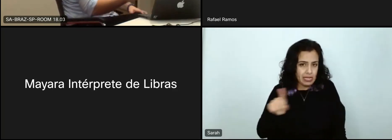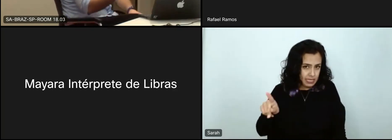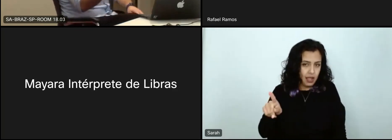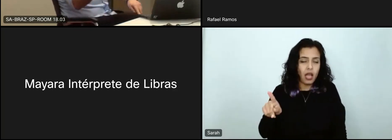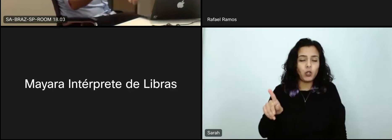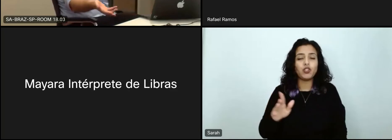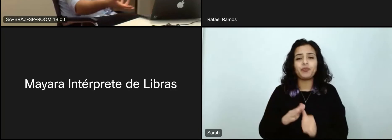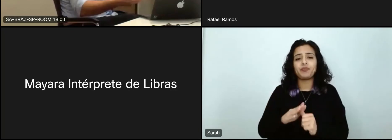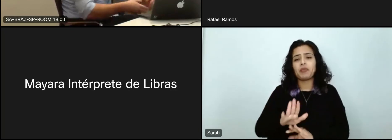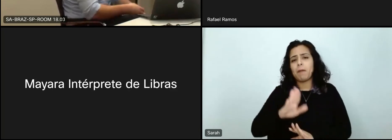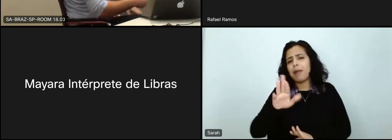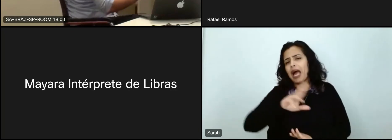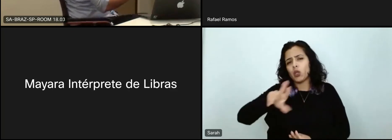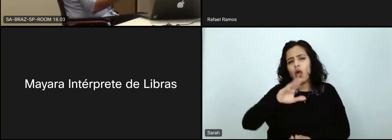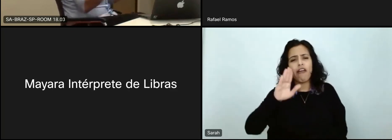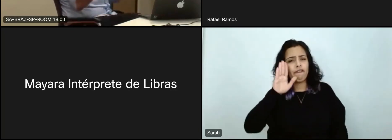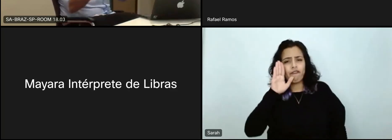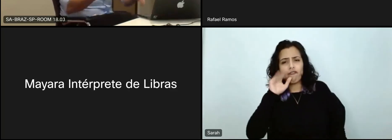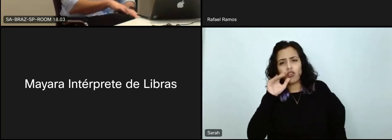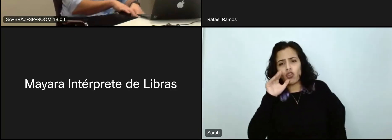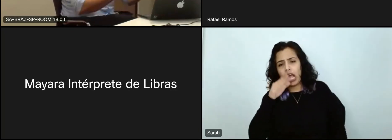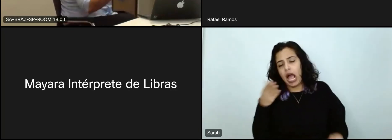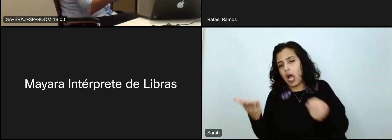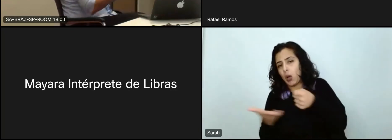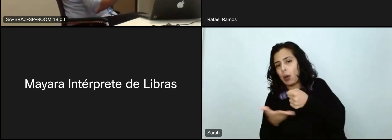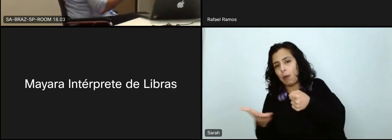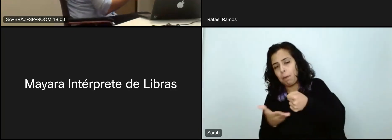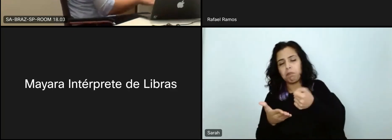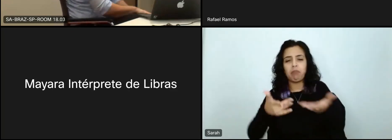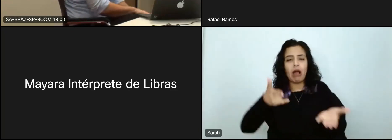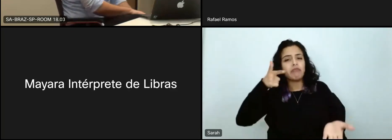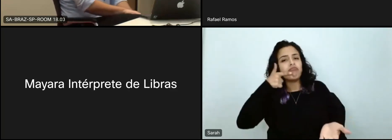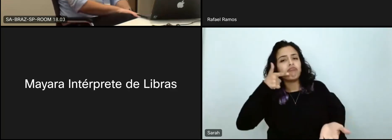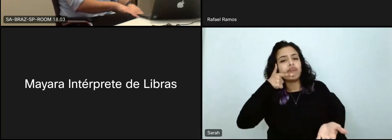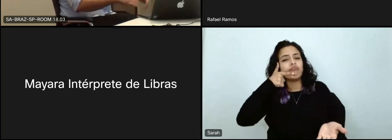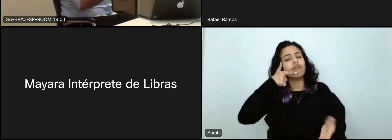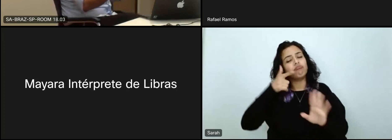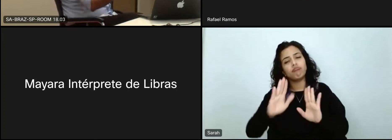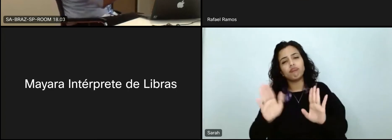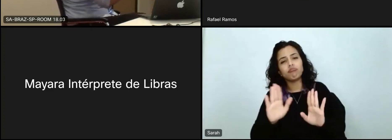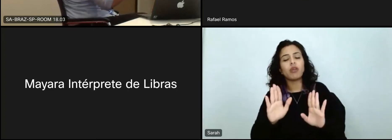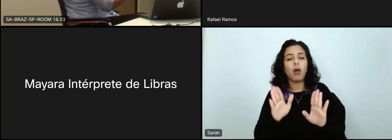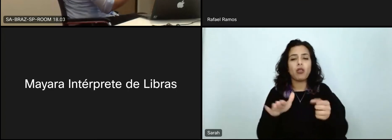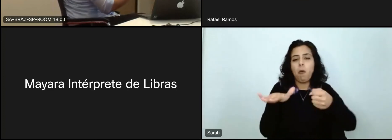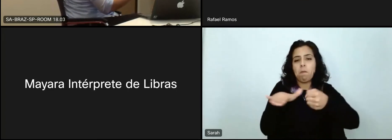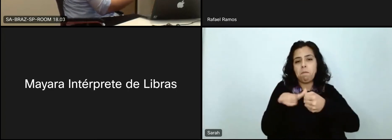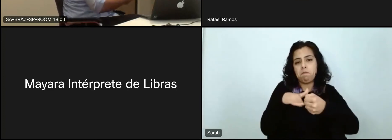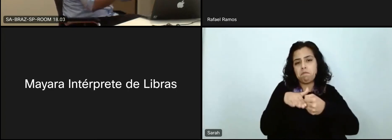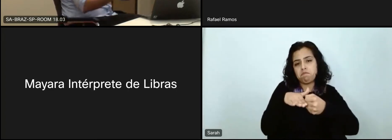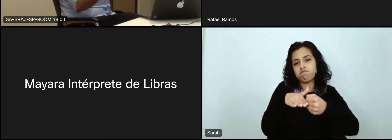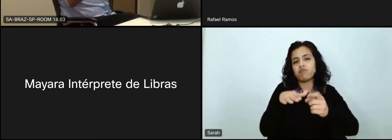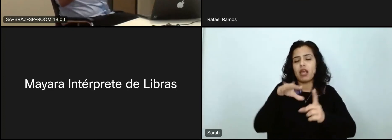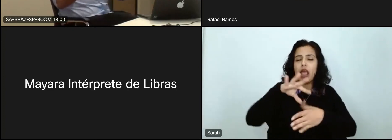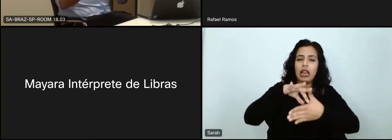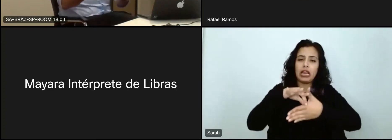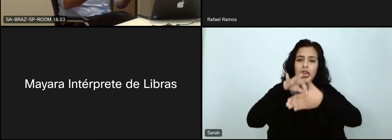funcionários do dia a dia, um analista de operações ali, um analista de telemarketing, alguma coisa que atende o cliente. Mas sim os nossos líderes intermediários,